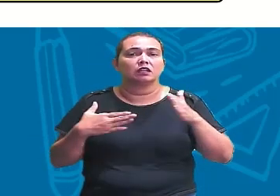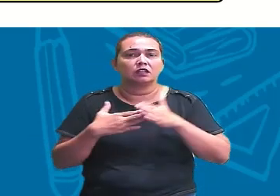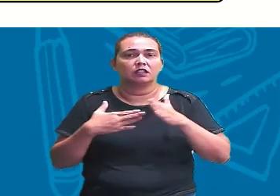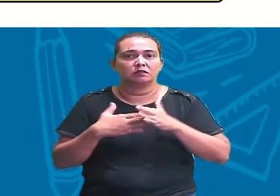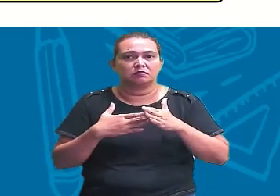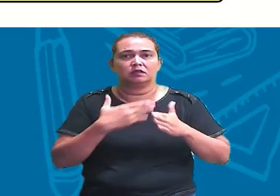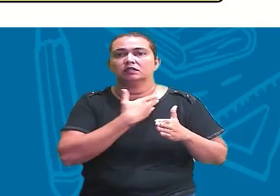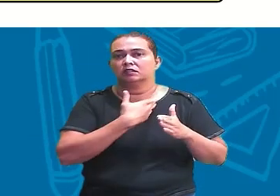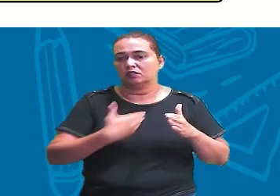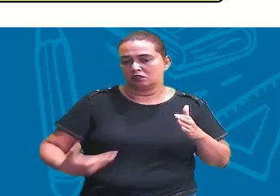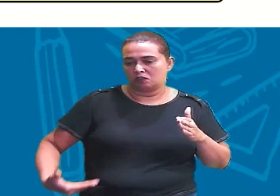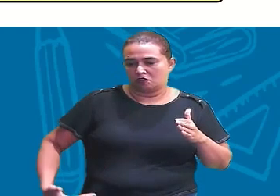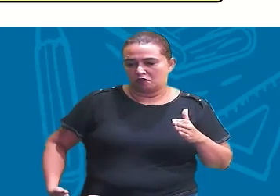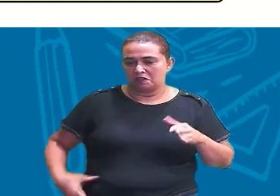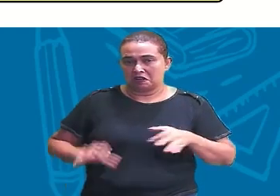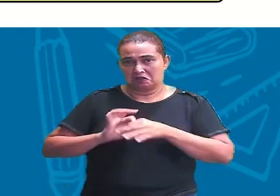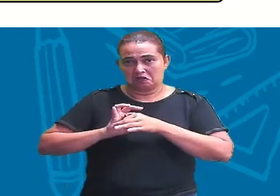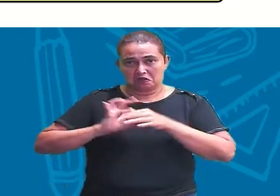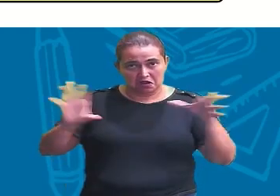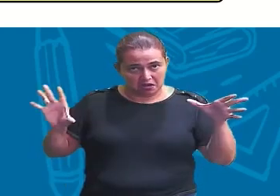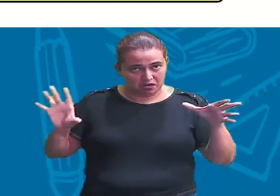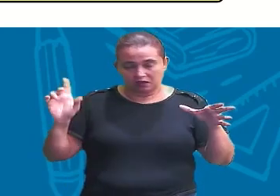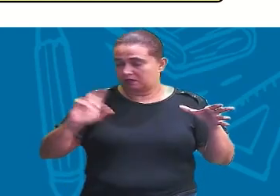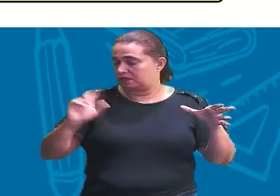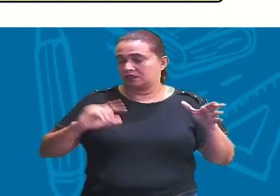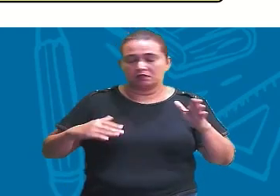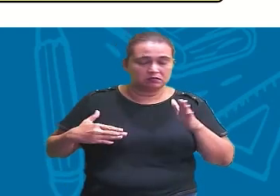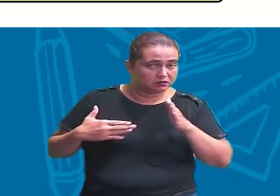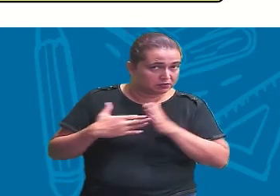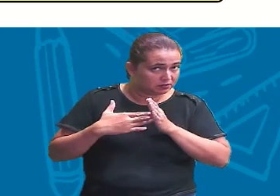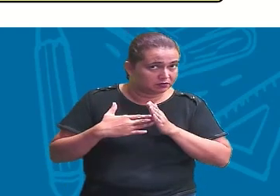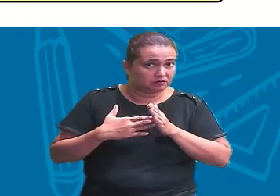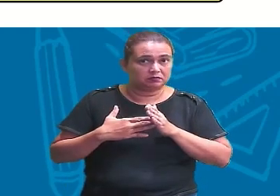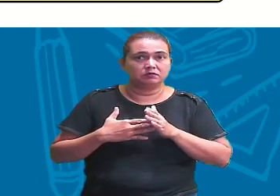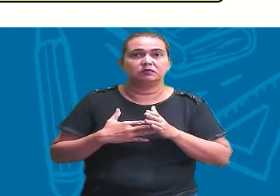poder do governo. Quem era o governo? O próprio rei.